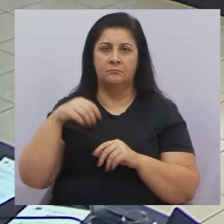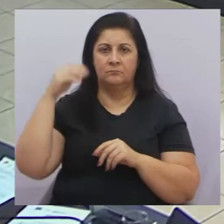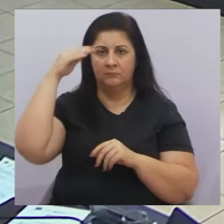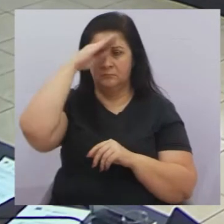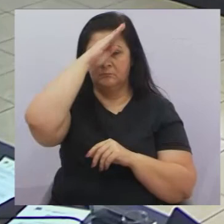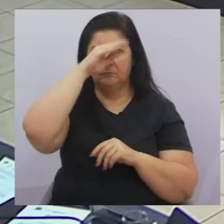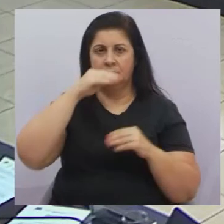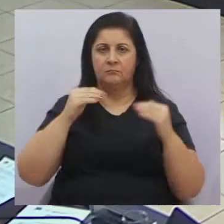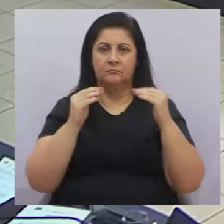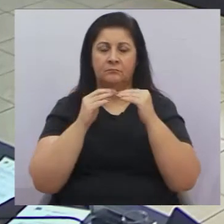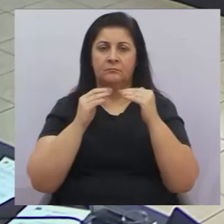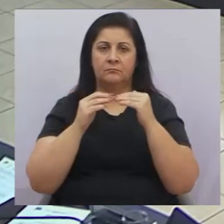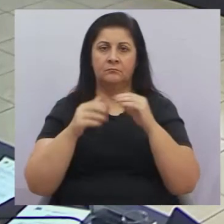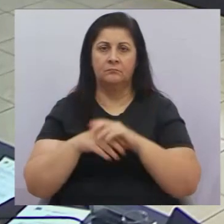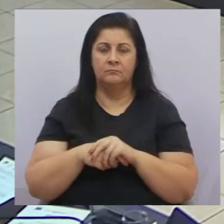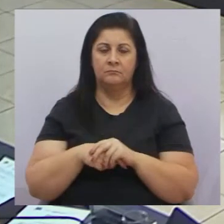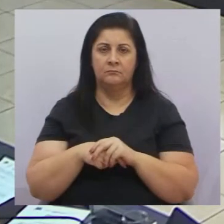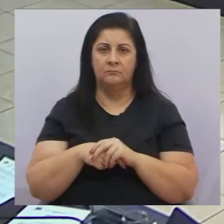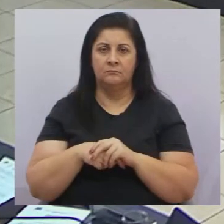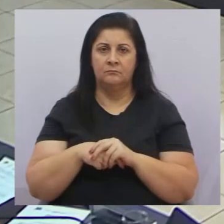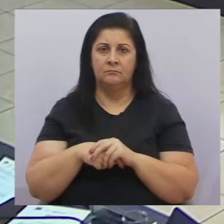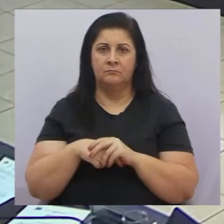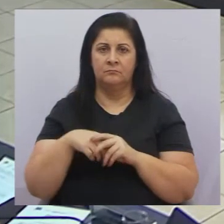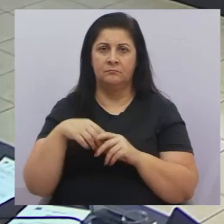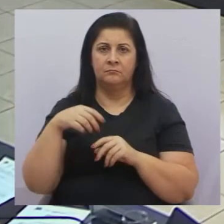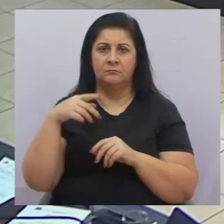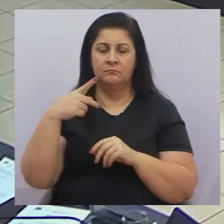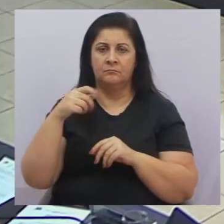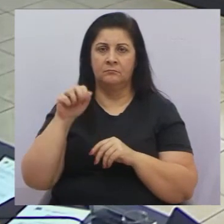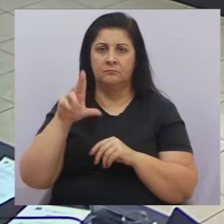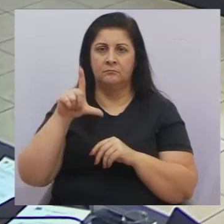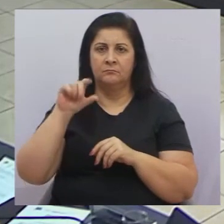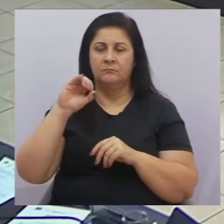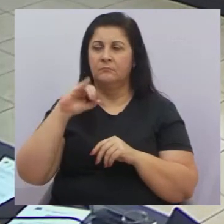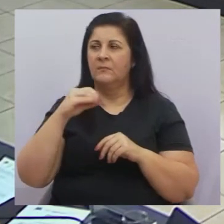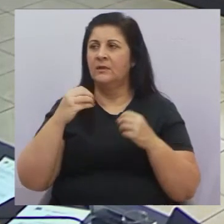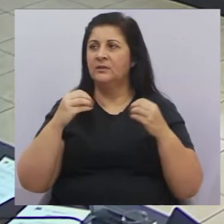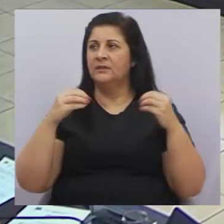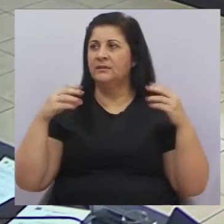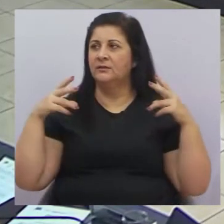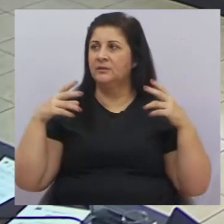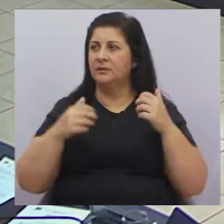Amélia? Favorável. Como vota o vereador Paulinho do Esporte? Favorável.